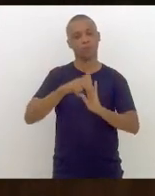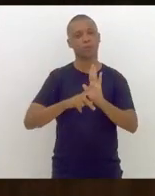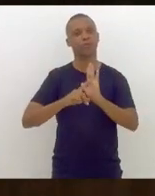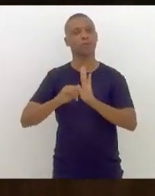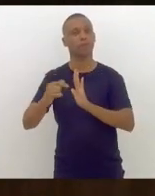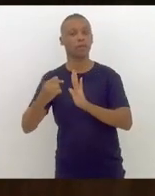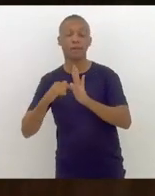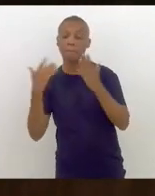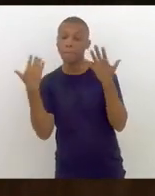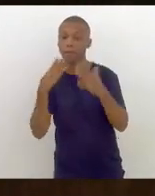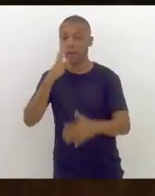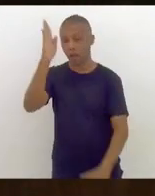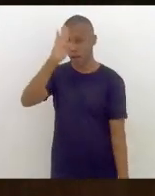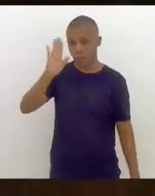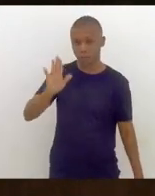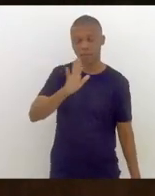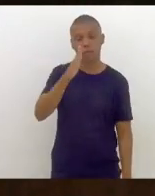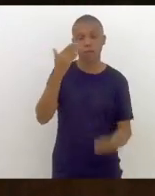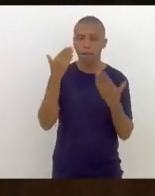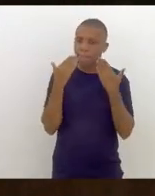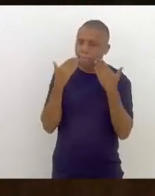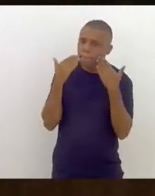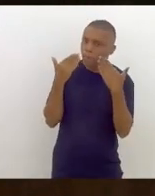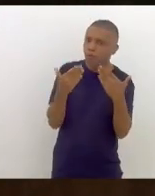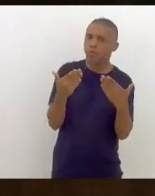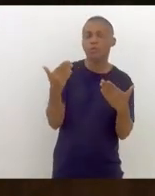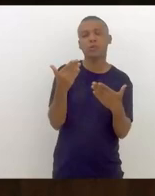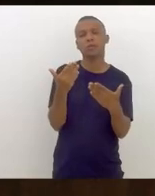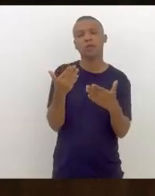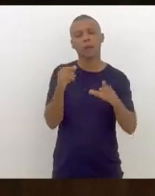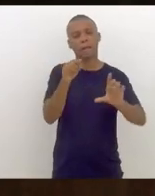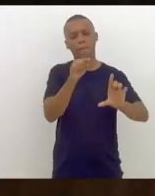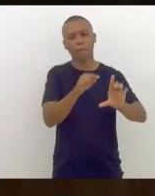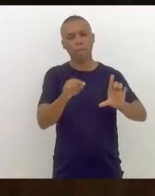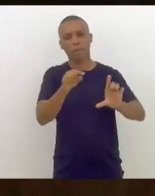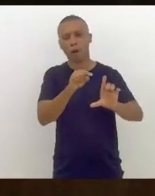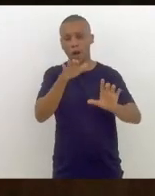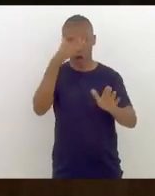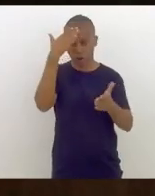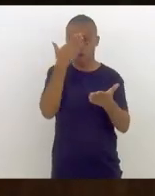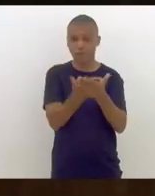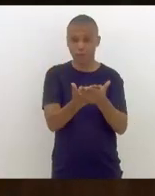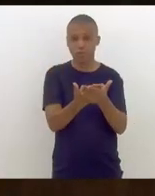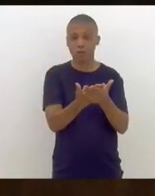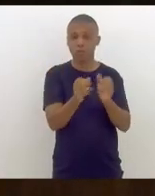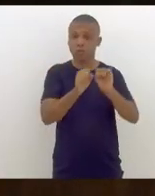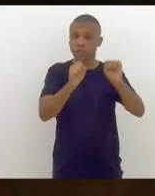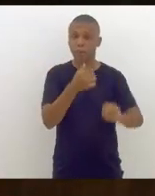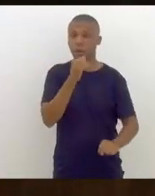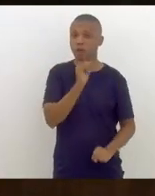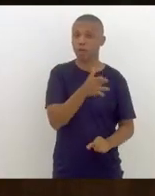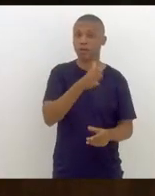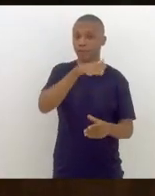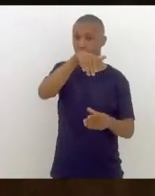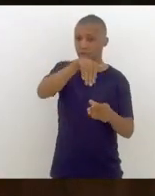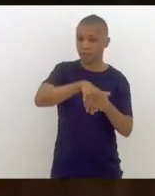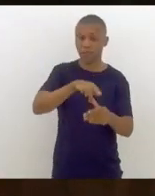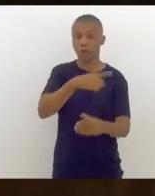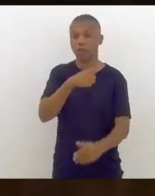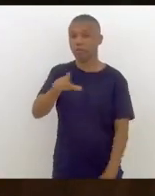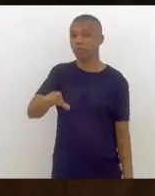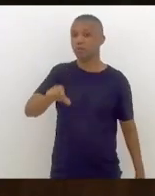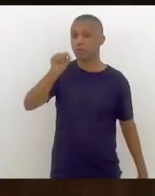ao Brasil que mostrou né que as urnas são confiáveis e que nós elegemos o melhor